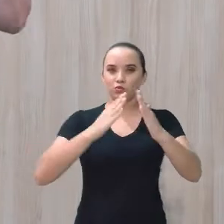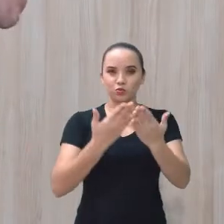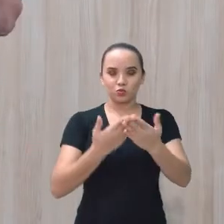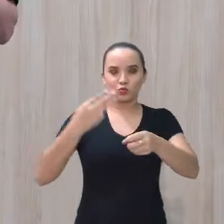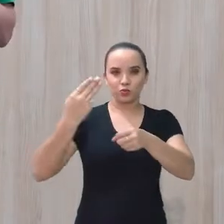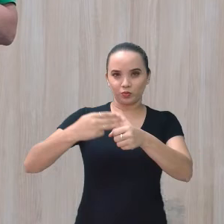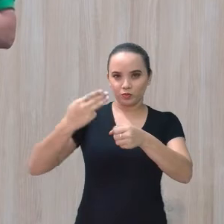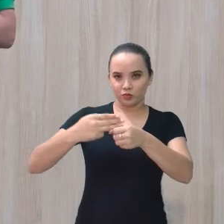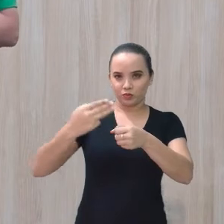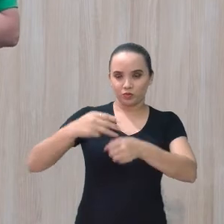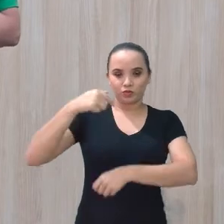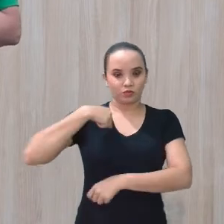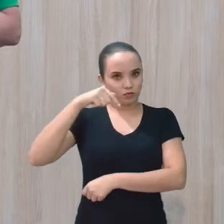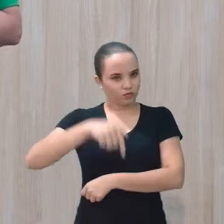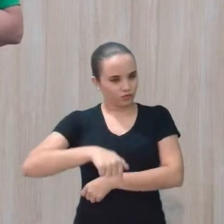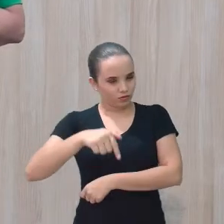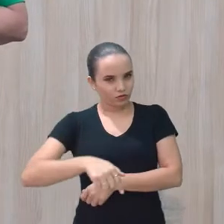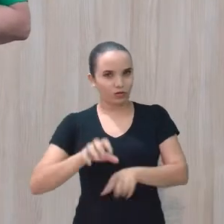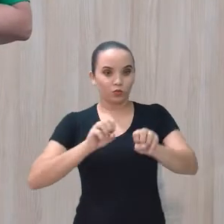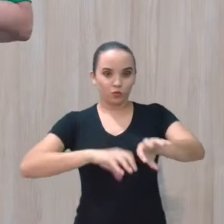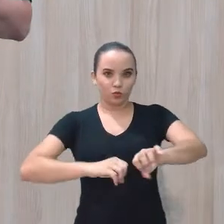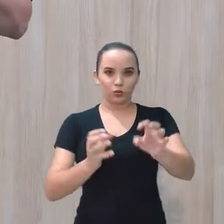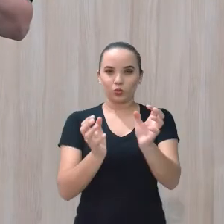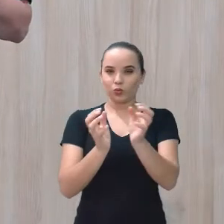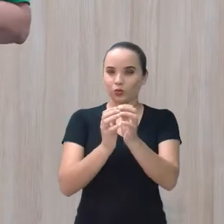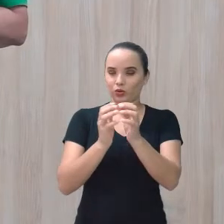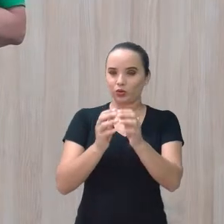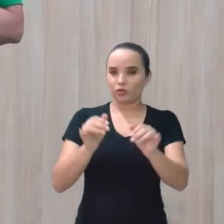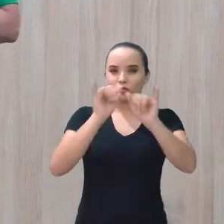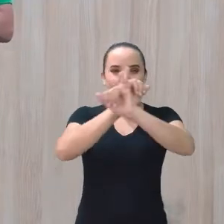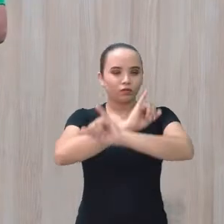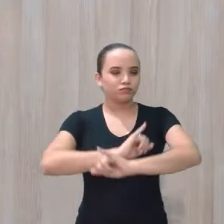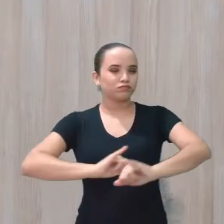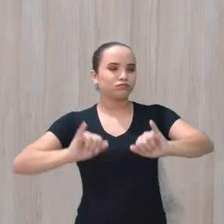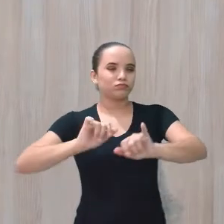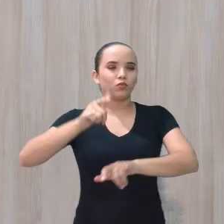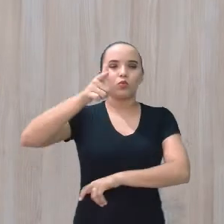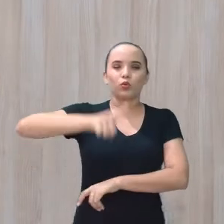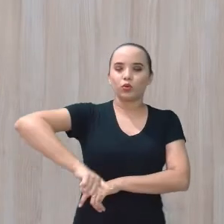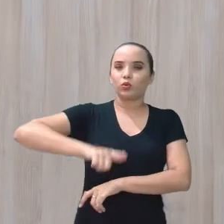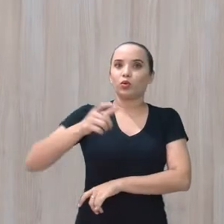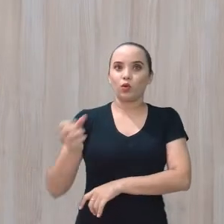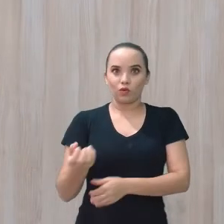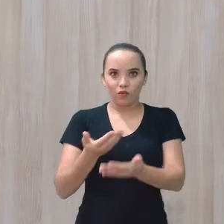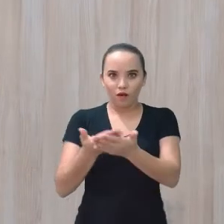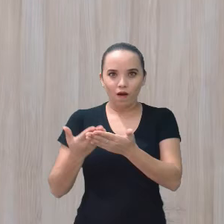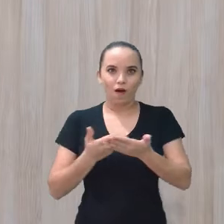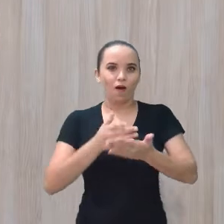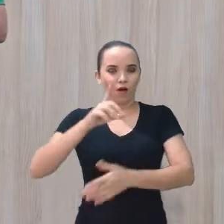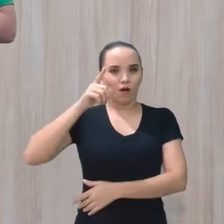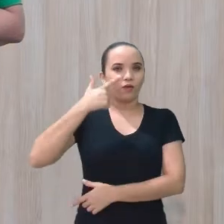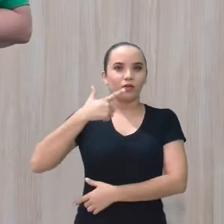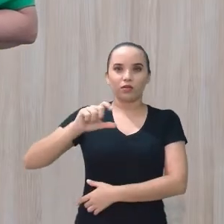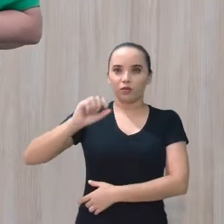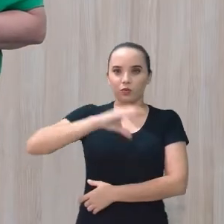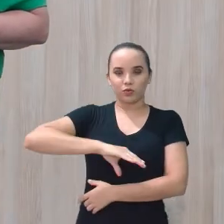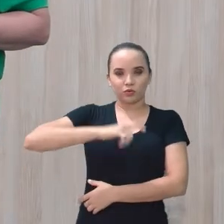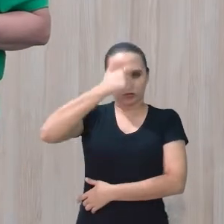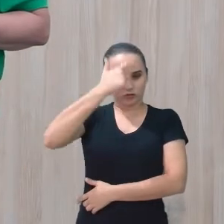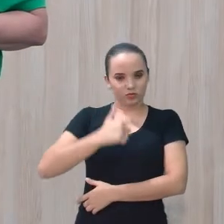do Estúdio Educa Recife para transmitir mais uma aula de língua portuguesa. Eu sou a